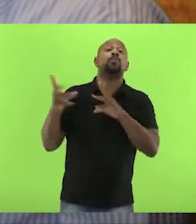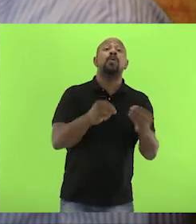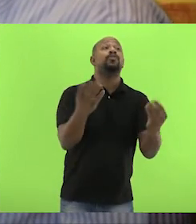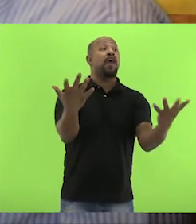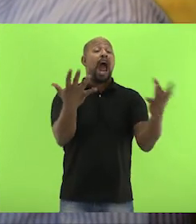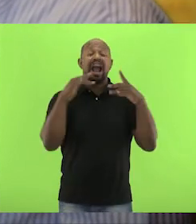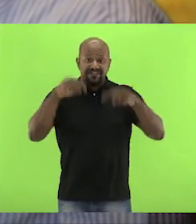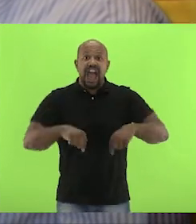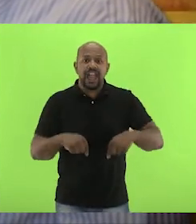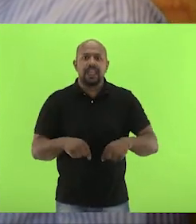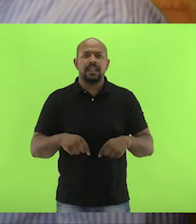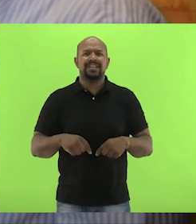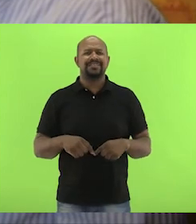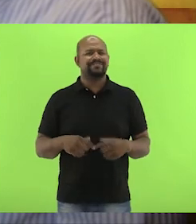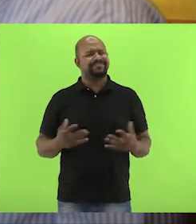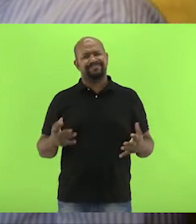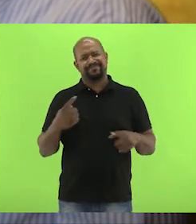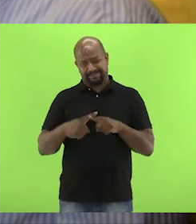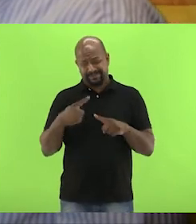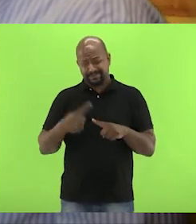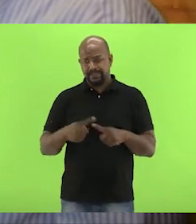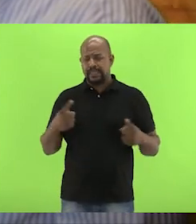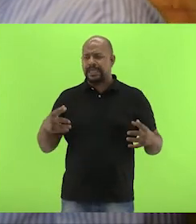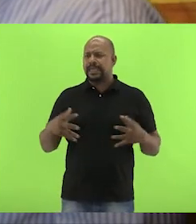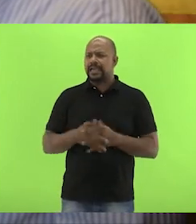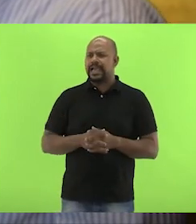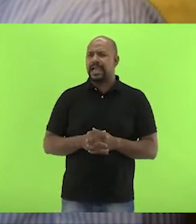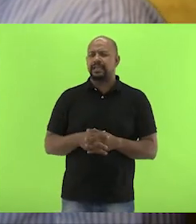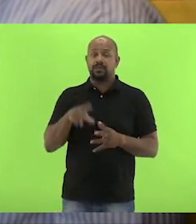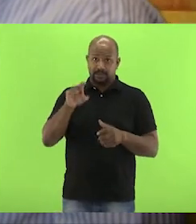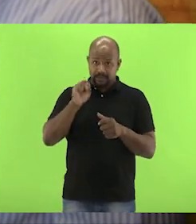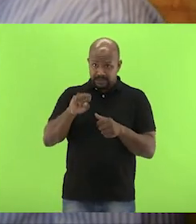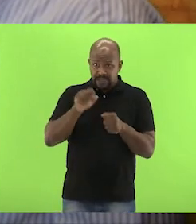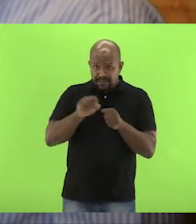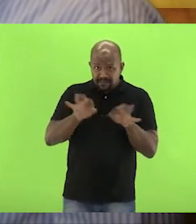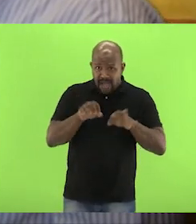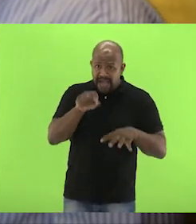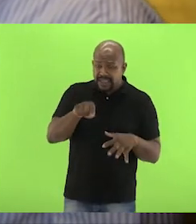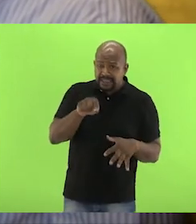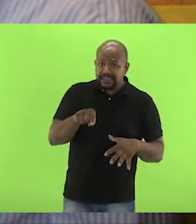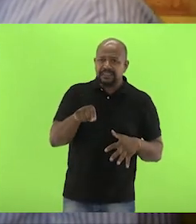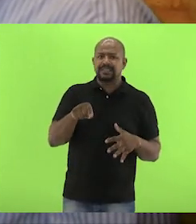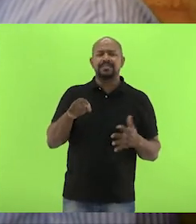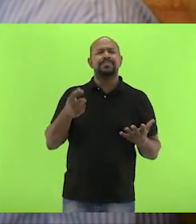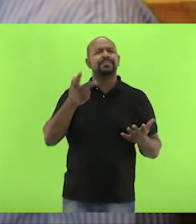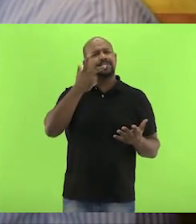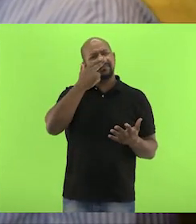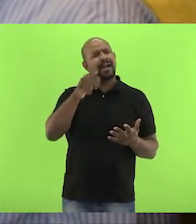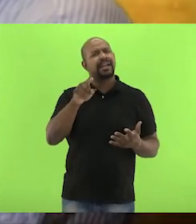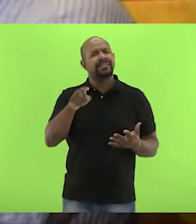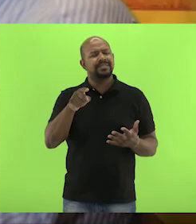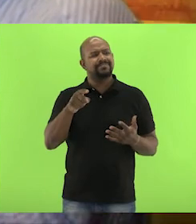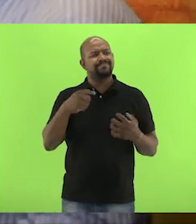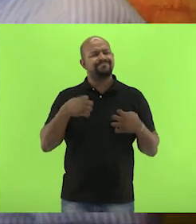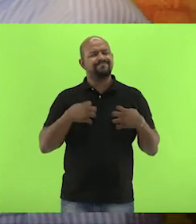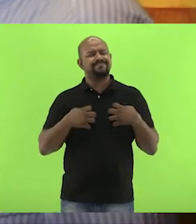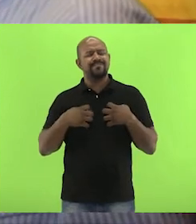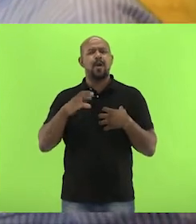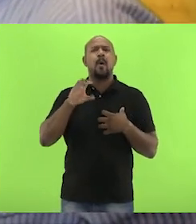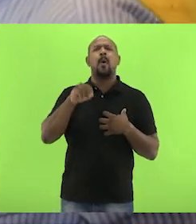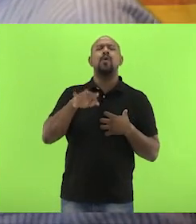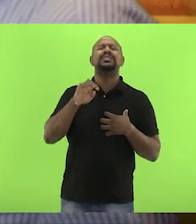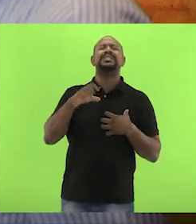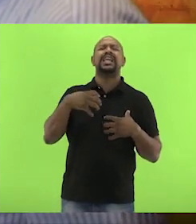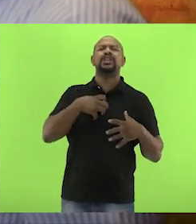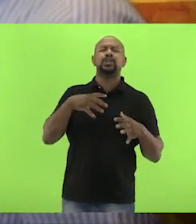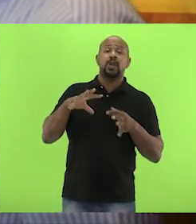de próstata. Até porque, quando se faz isso, se tira o homem do seu contexto. O primeiro homem fala: